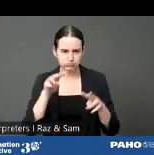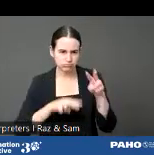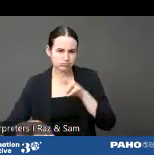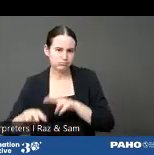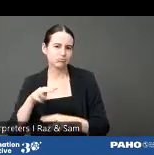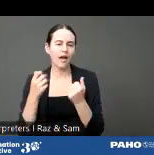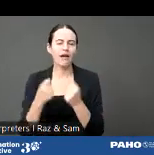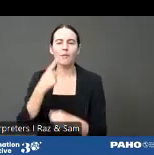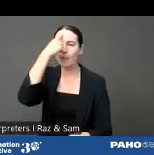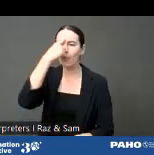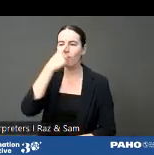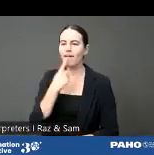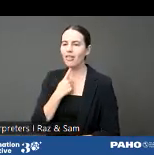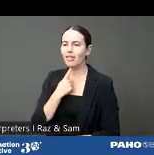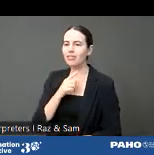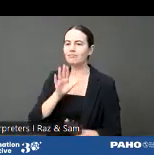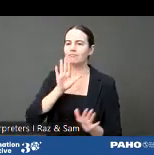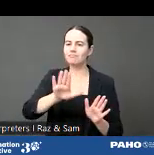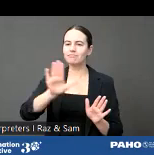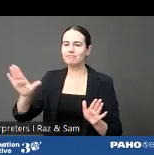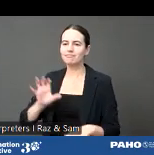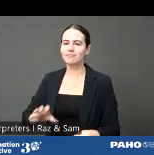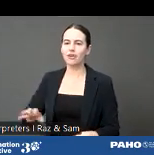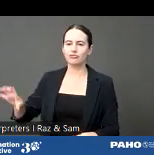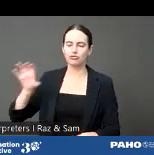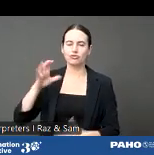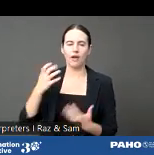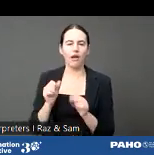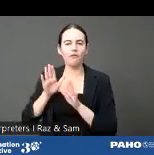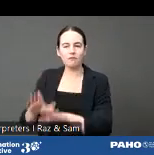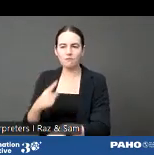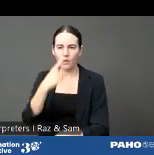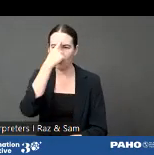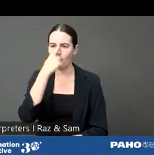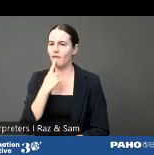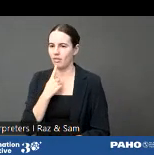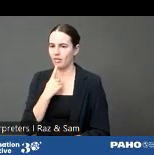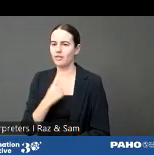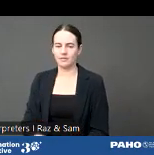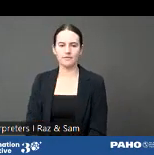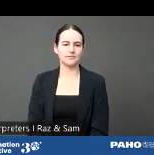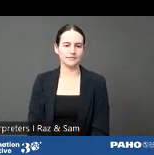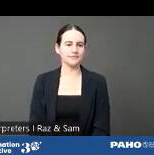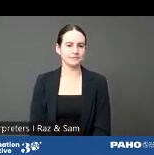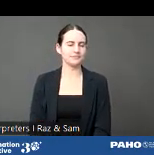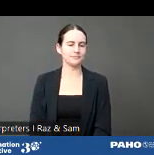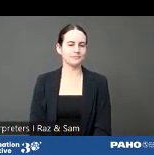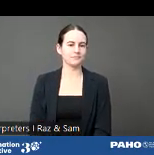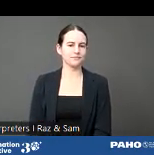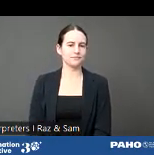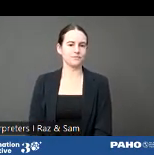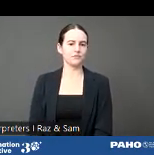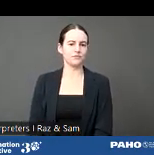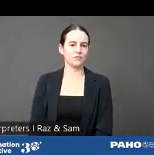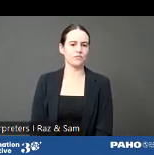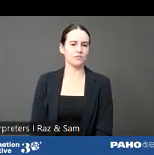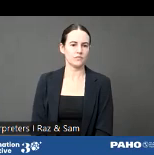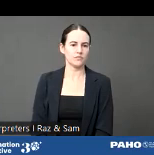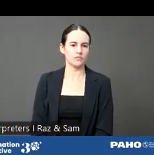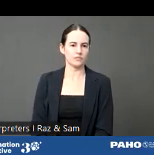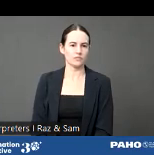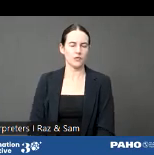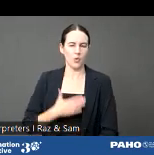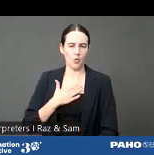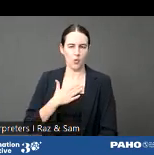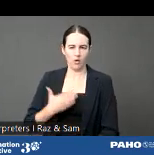perfil de cada país nos permite ver por cada uma das mais de 30 doenças e condições em um país específico,